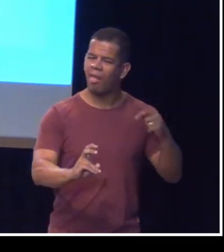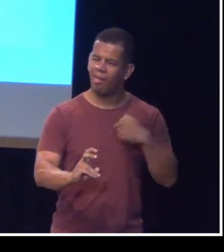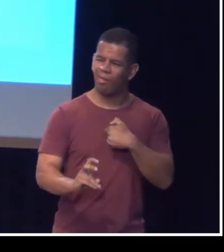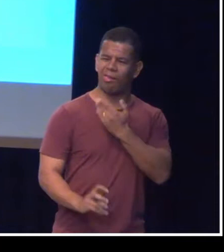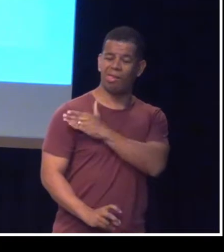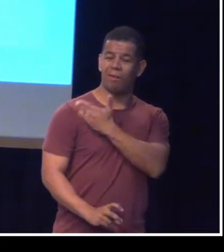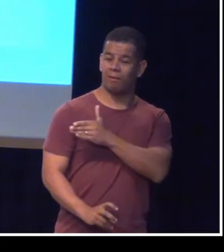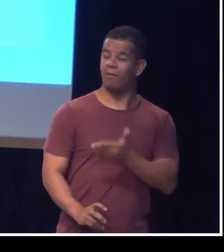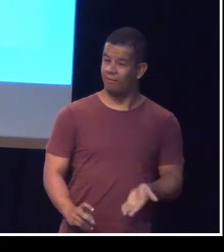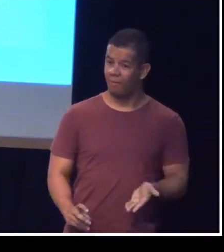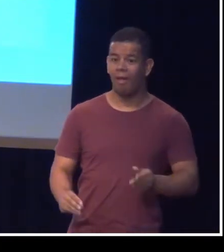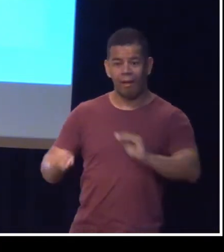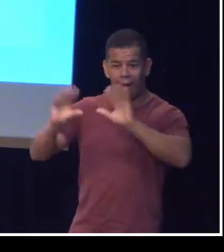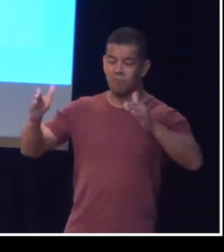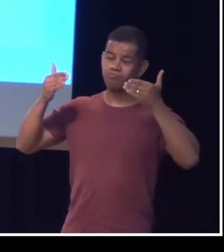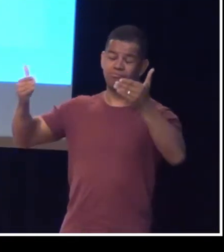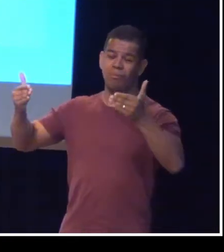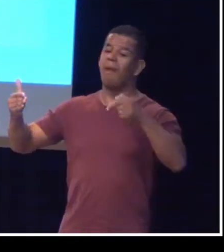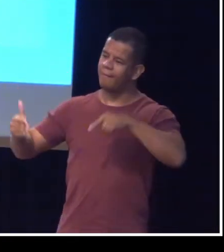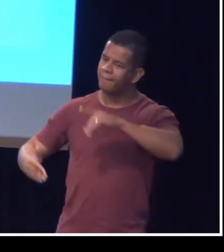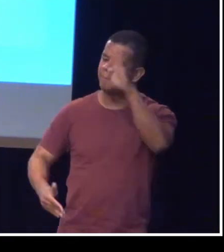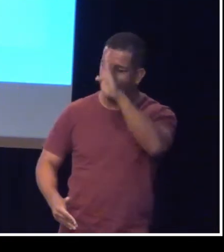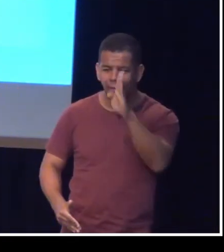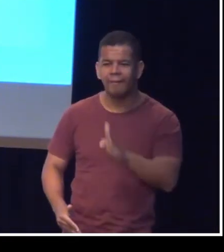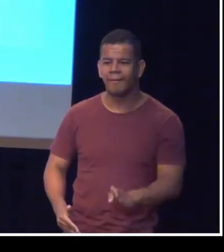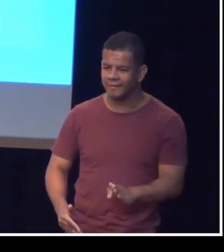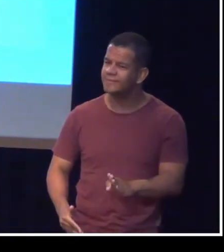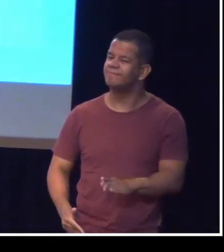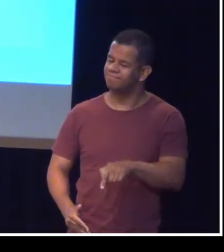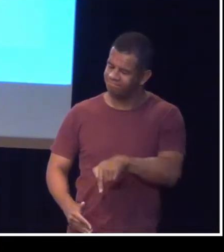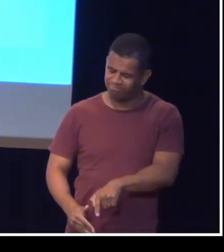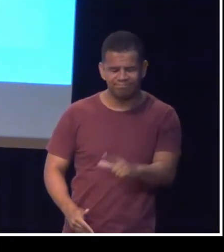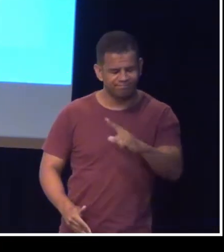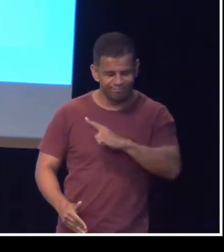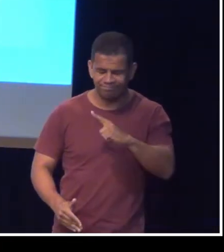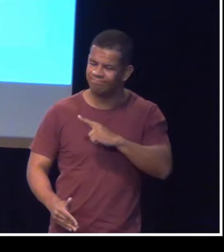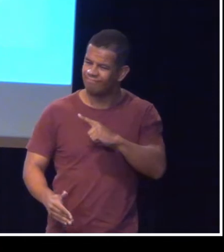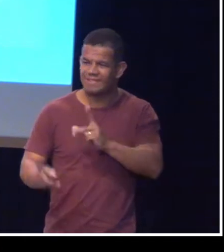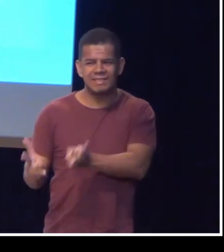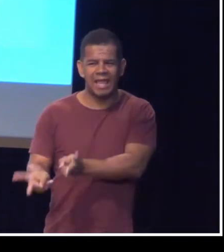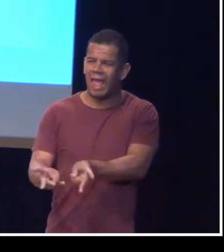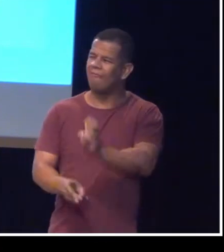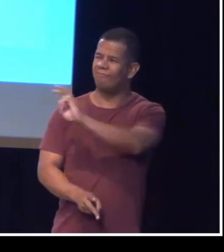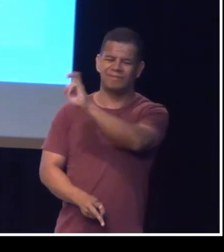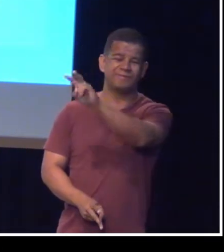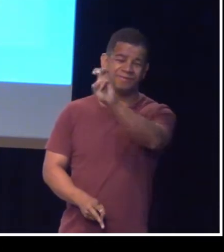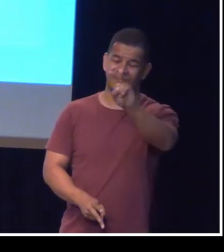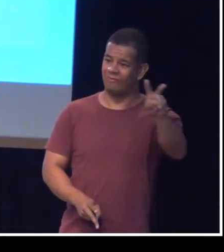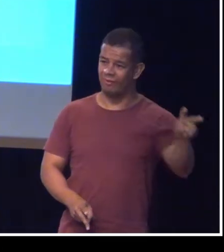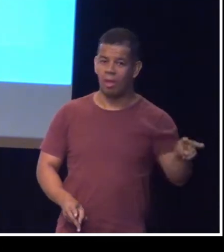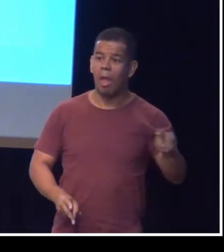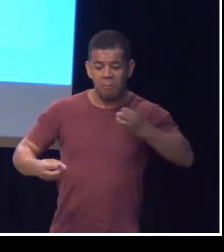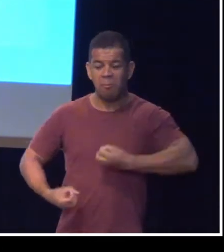que aqui no Brasil é a que mais, né, se mantém, você de maneira alguma expressa, mas de alguma